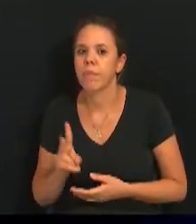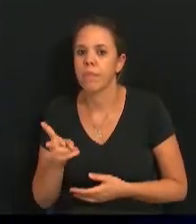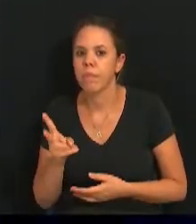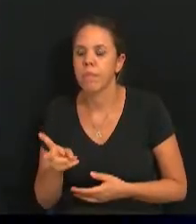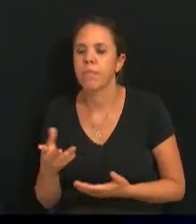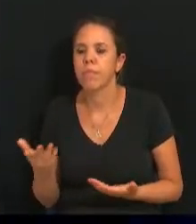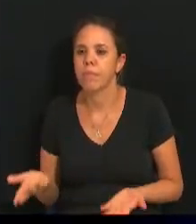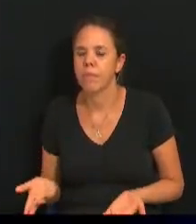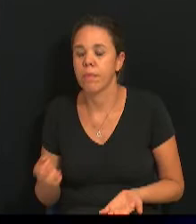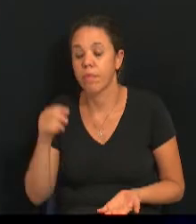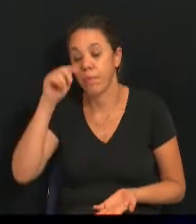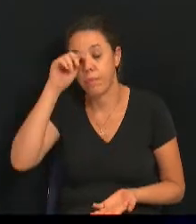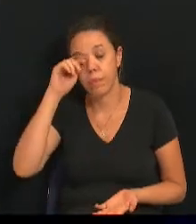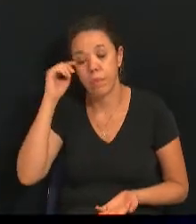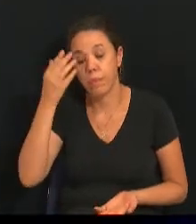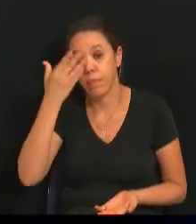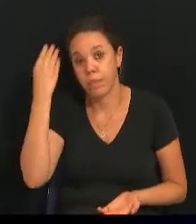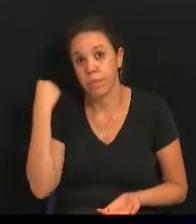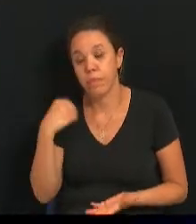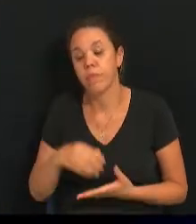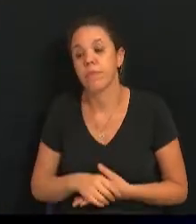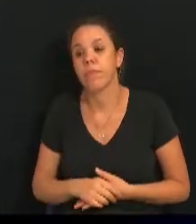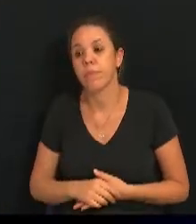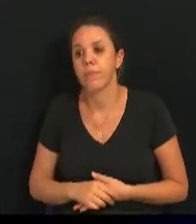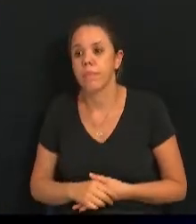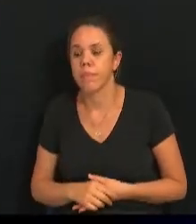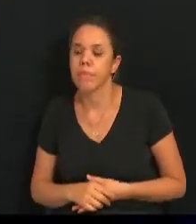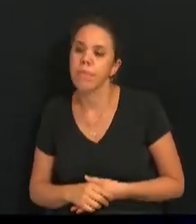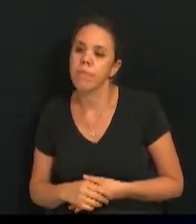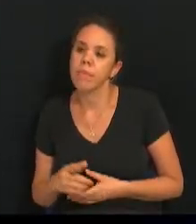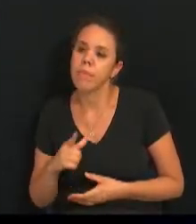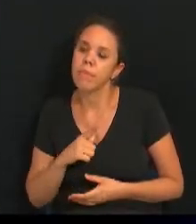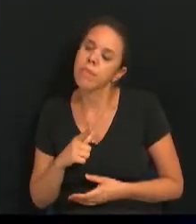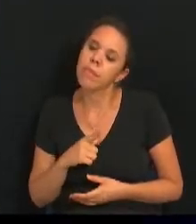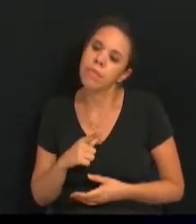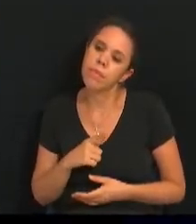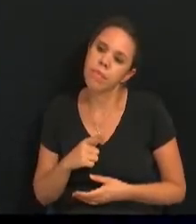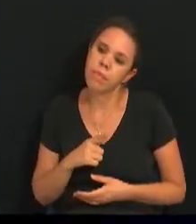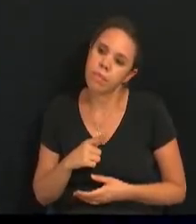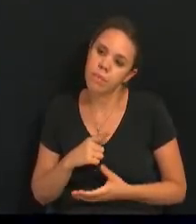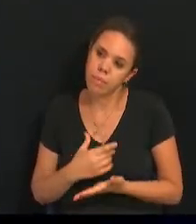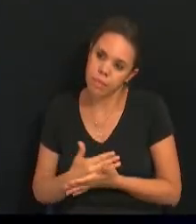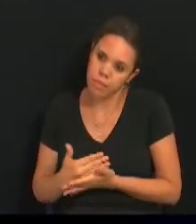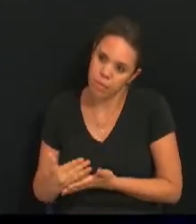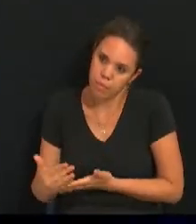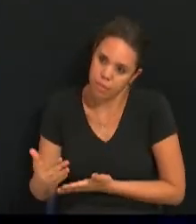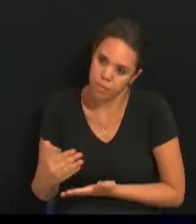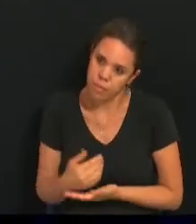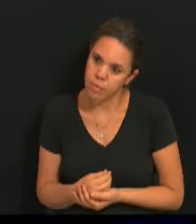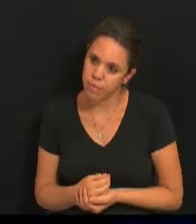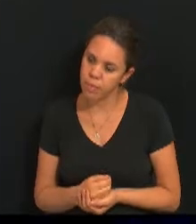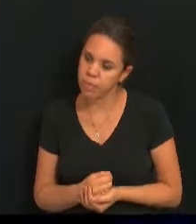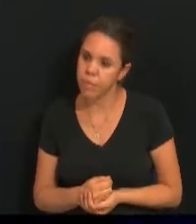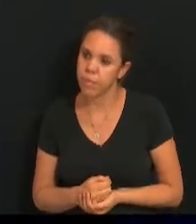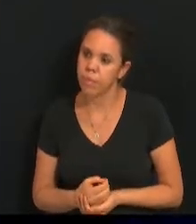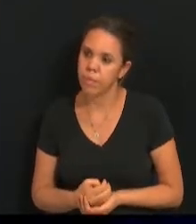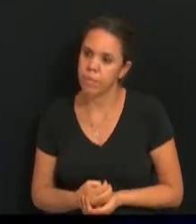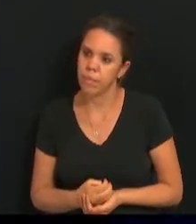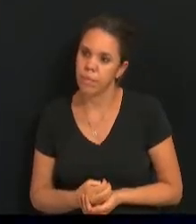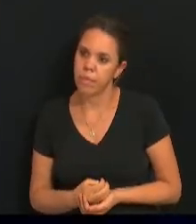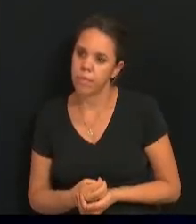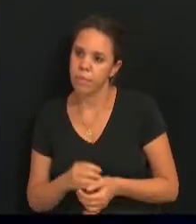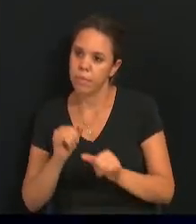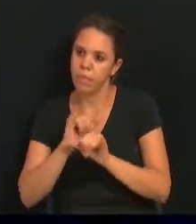pautas esquecidas, né? Aí tivemos aí no início, né, da